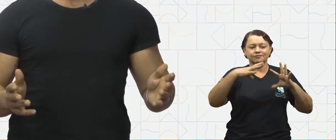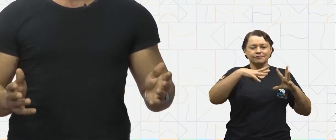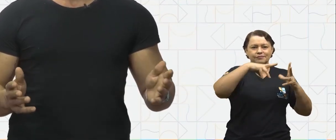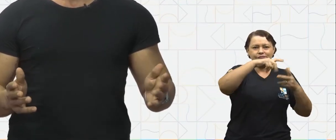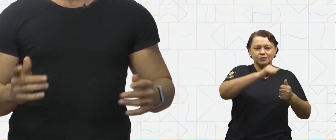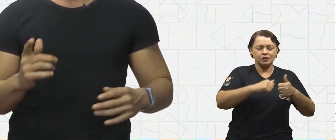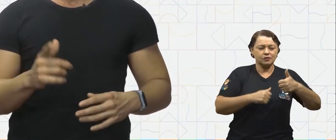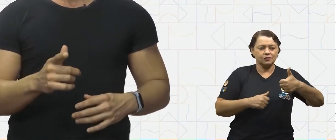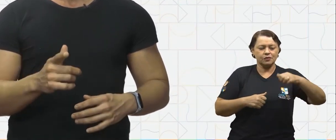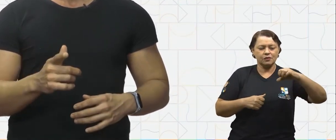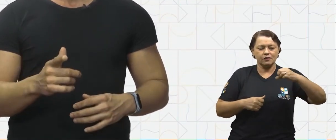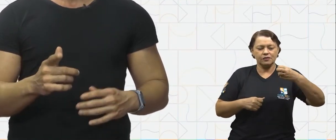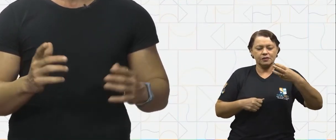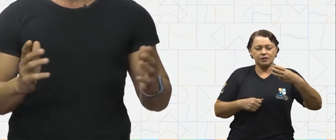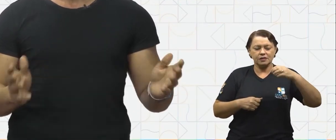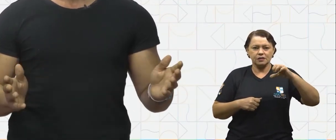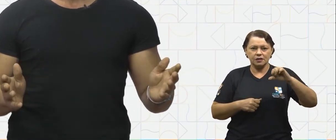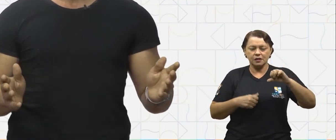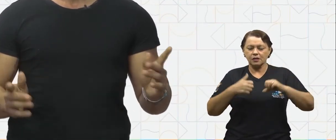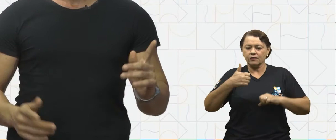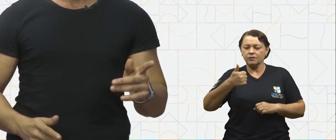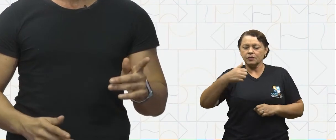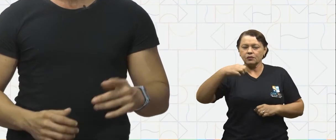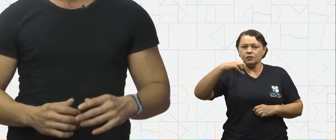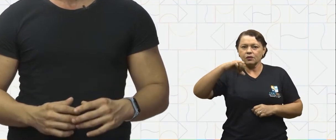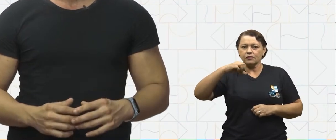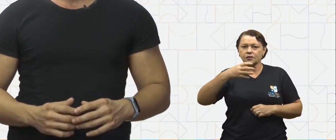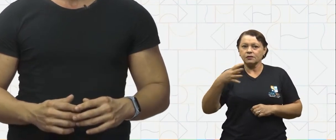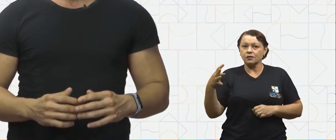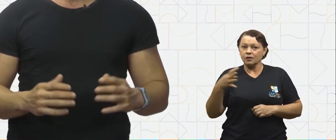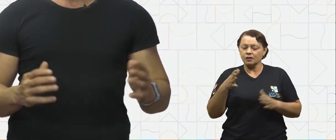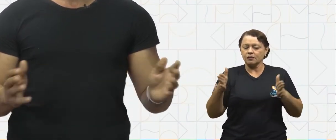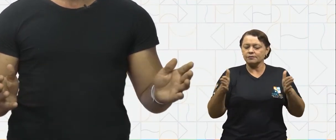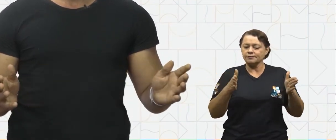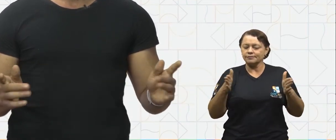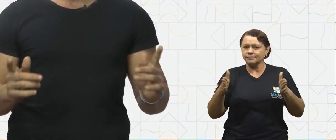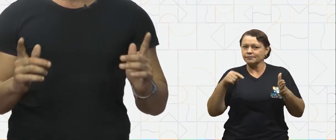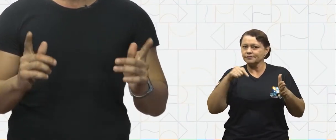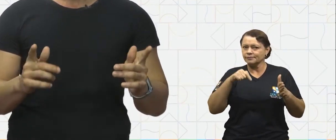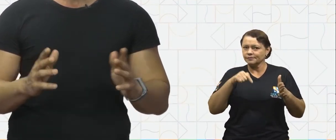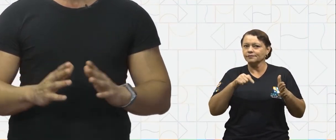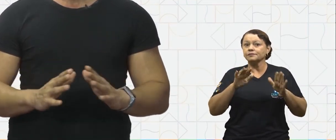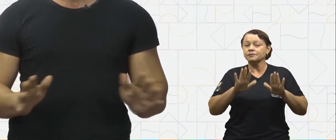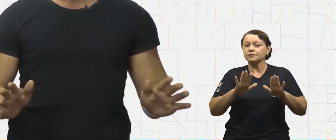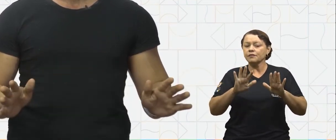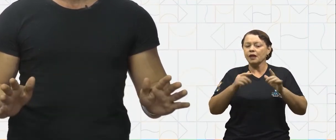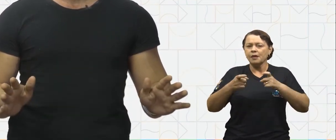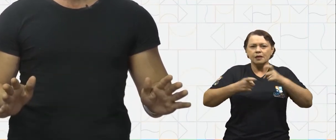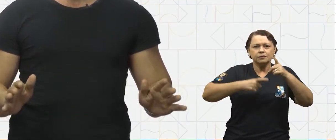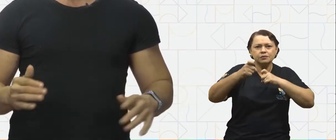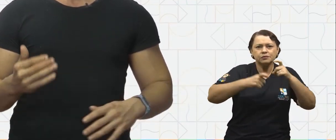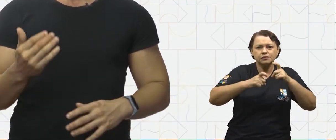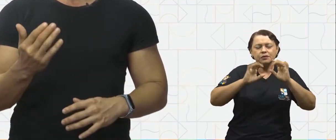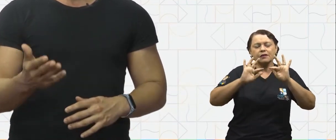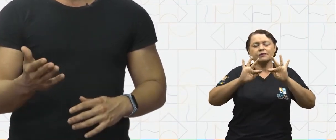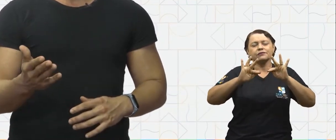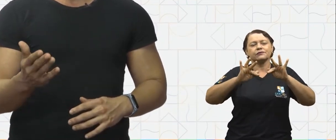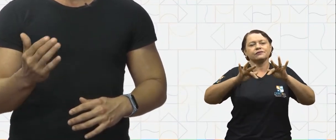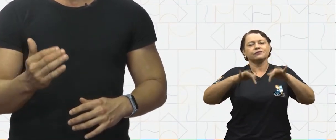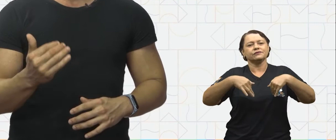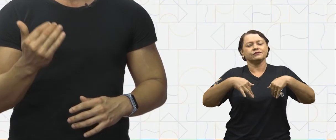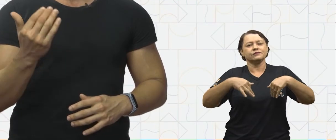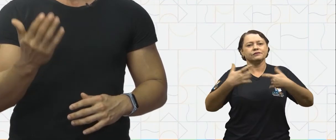entre 1939 e 1944. Mas, ainda bem que a guerra acabou e os